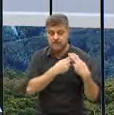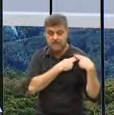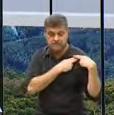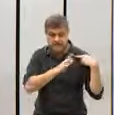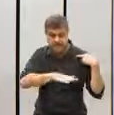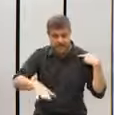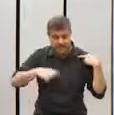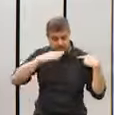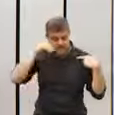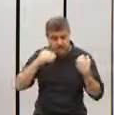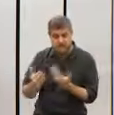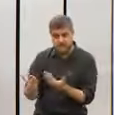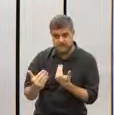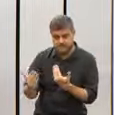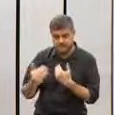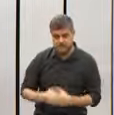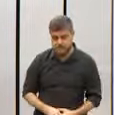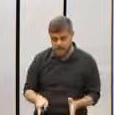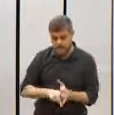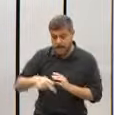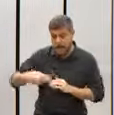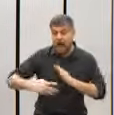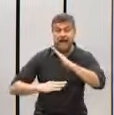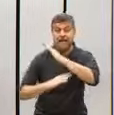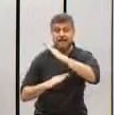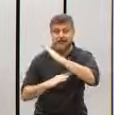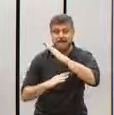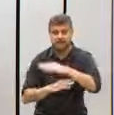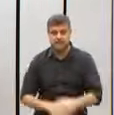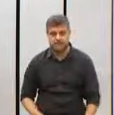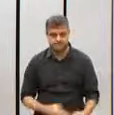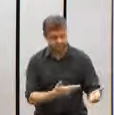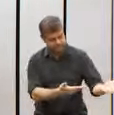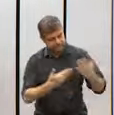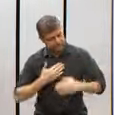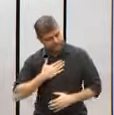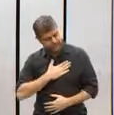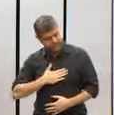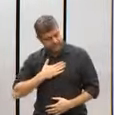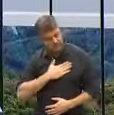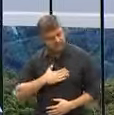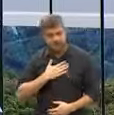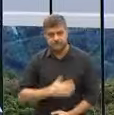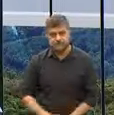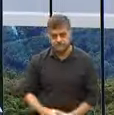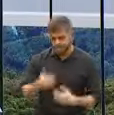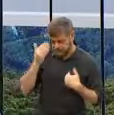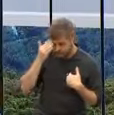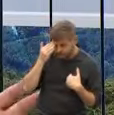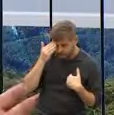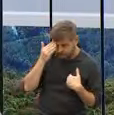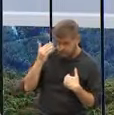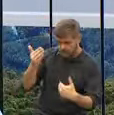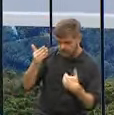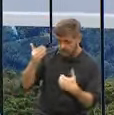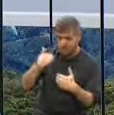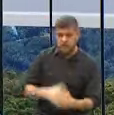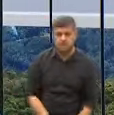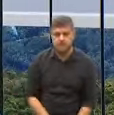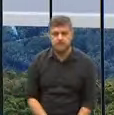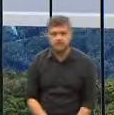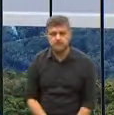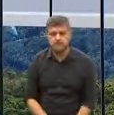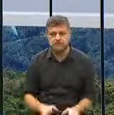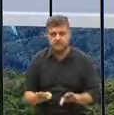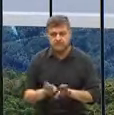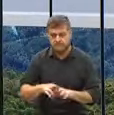do Adolescente e da Juventude aqui da Câmara Municipal. Vereador, seja bem-vindo. Obrigado, Mirna. Agradecer aqui a